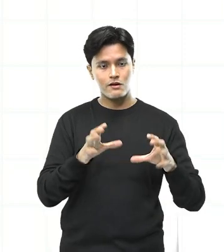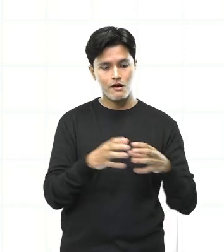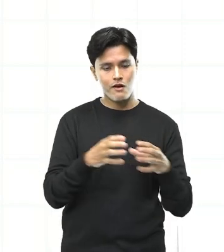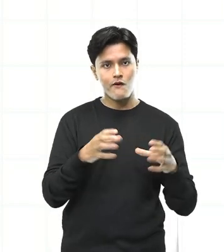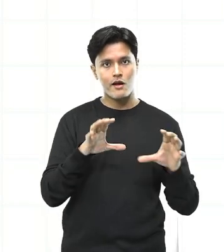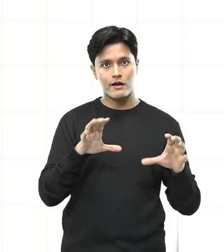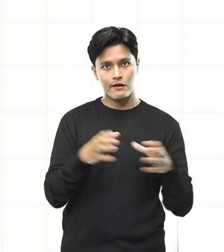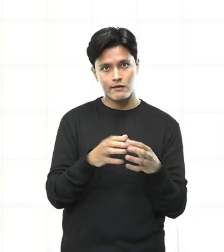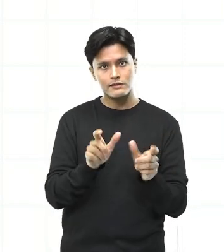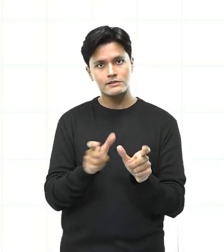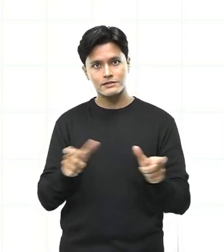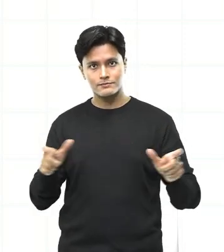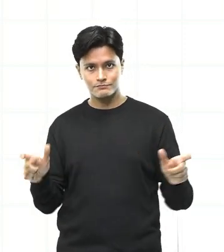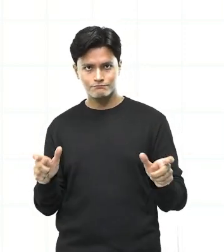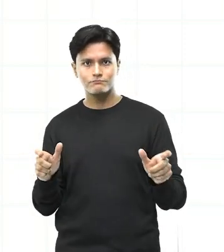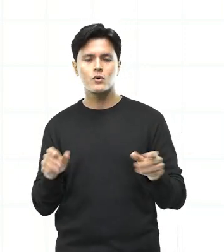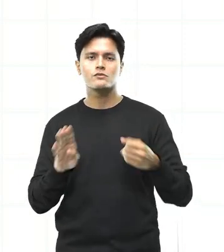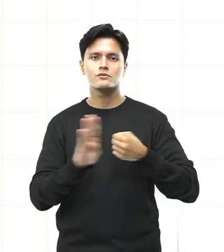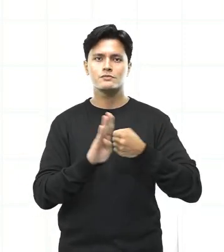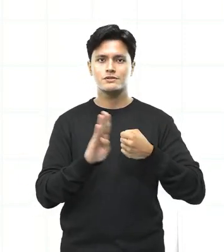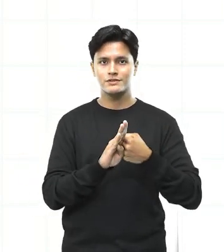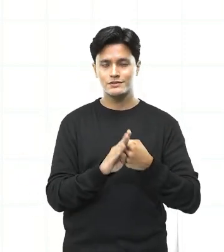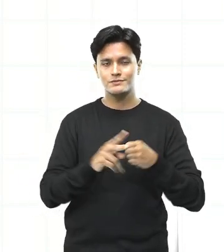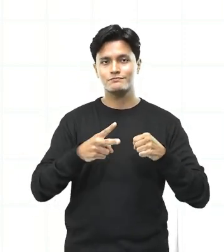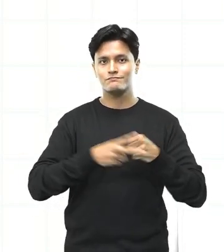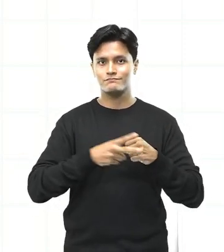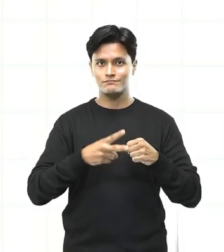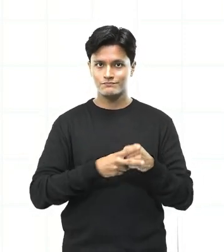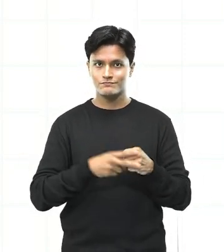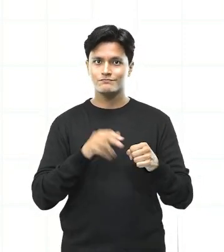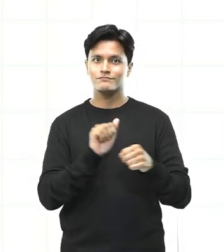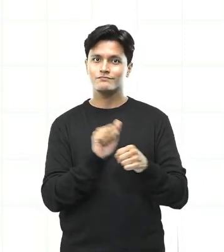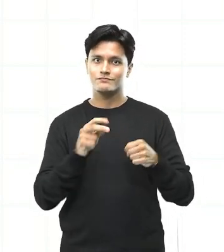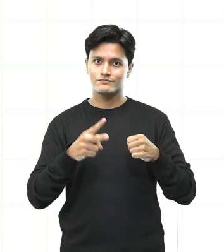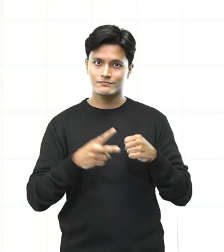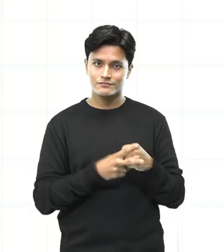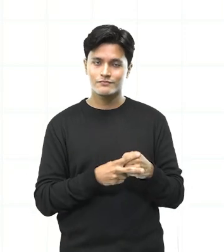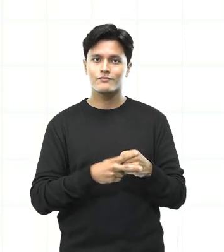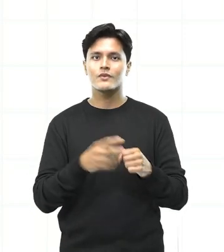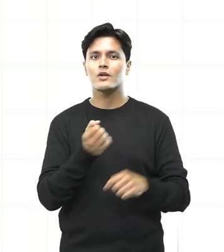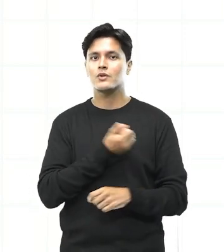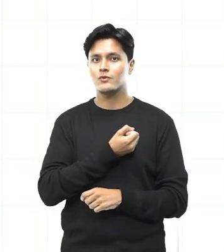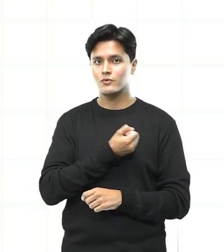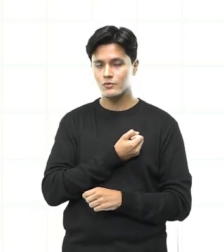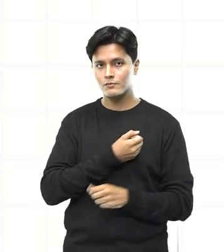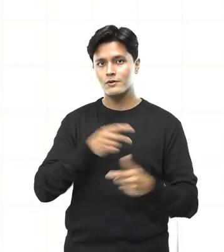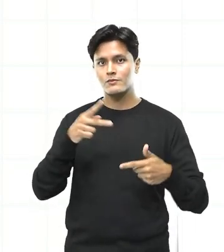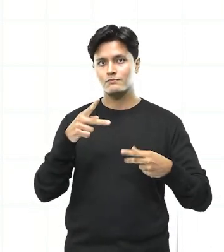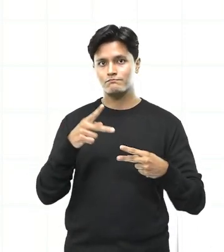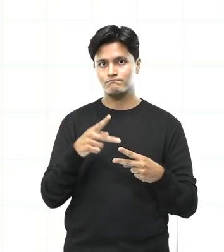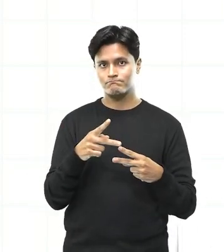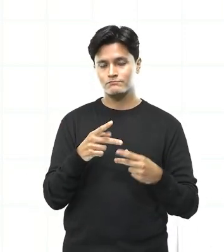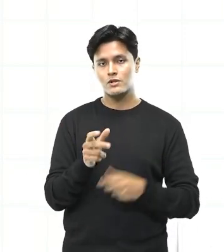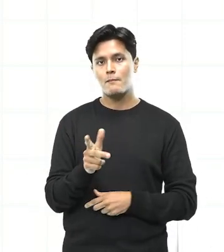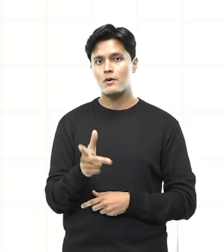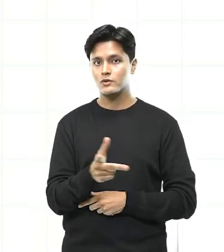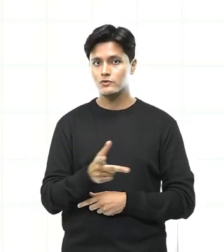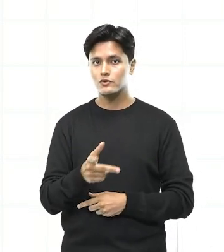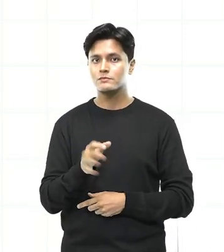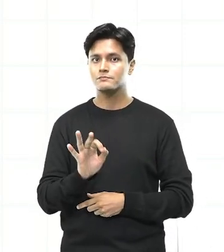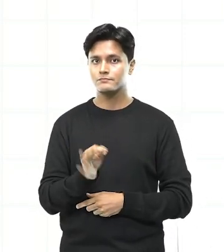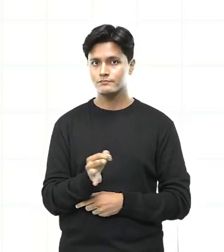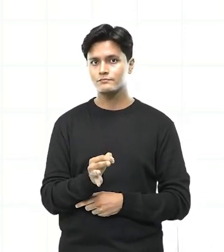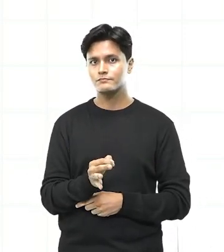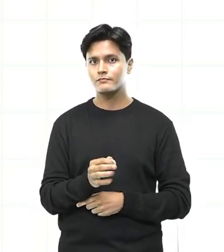professor? O substantivo, o verbo, o advérbio, o numeral, o pronome, certo? Esqueçam a parte